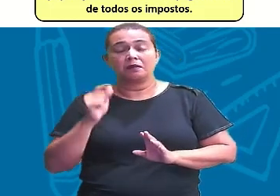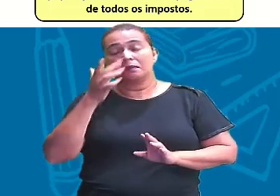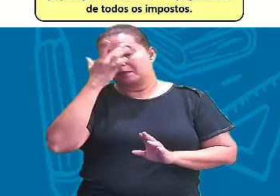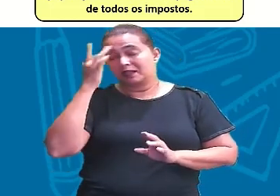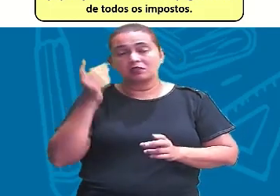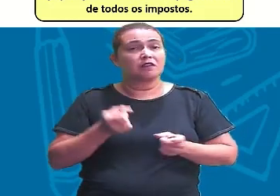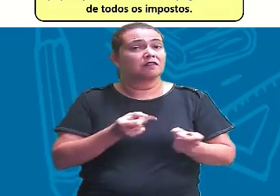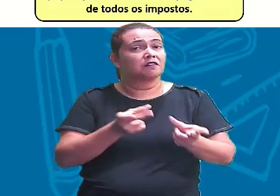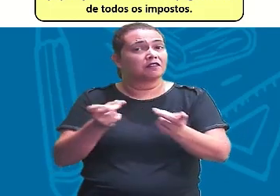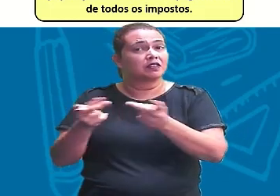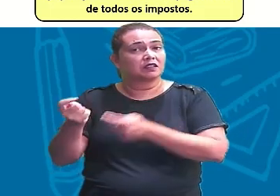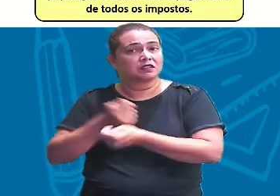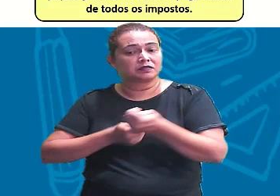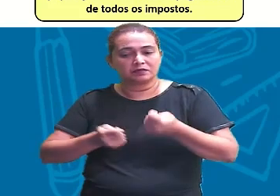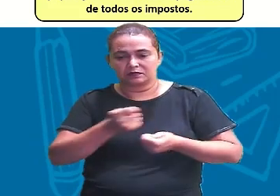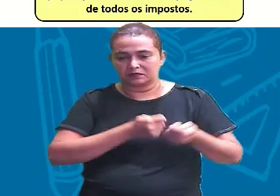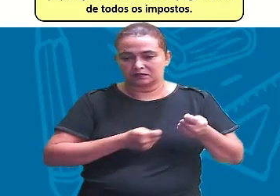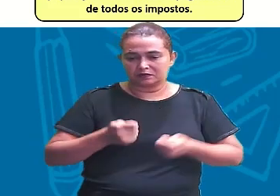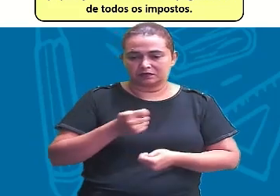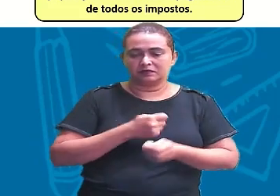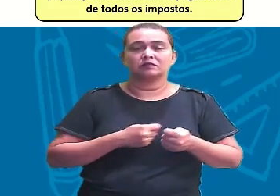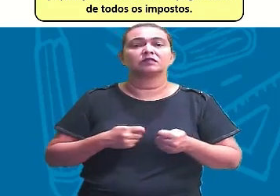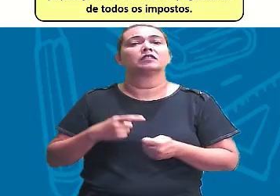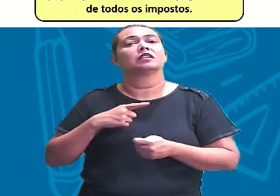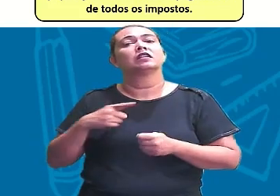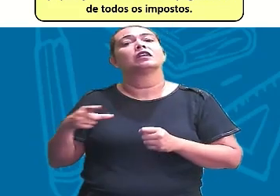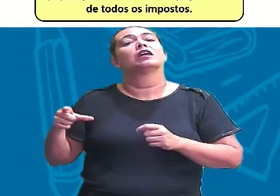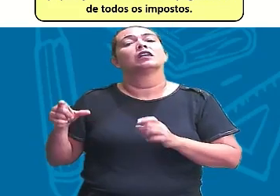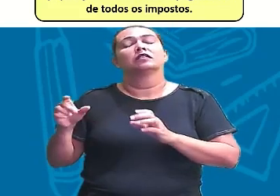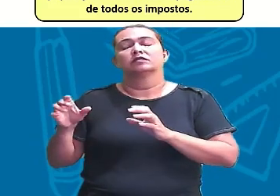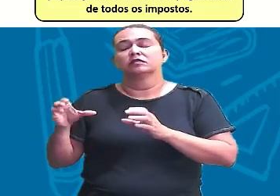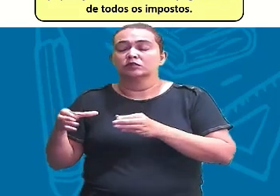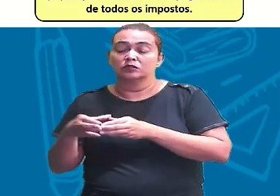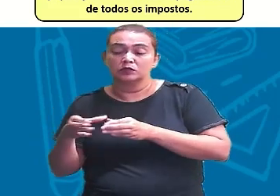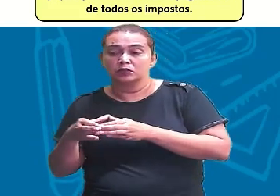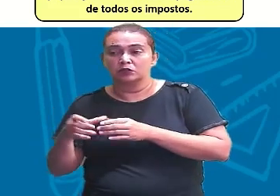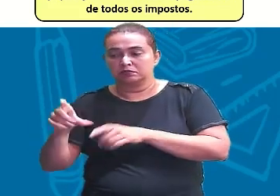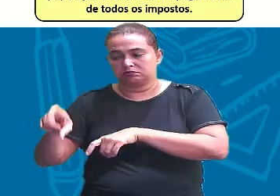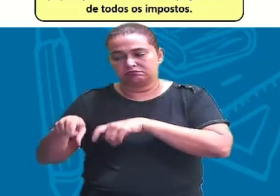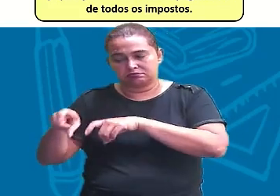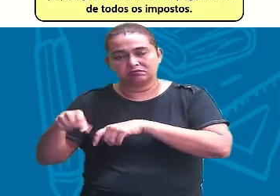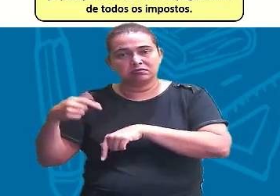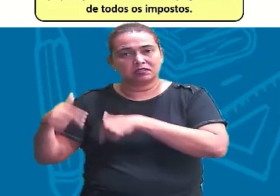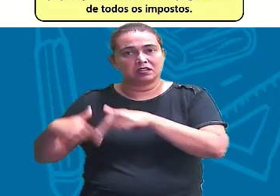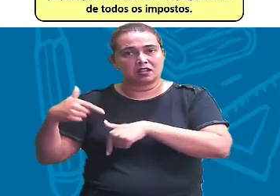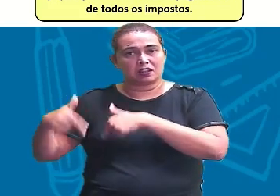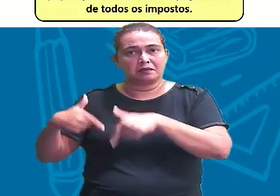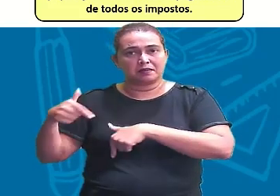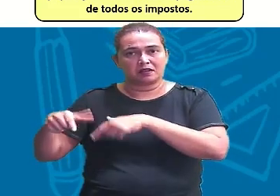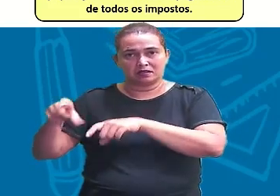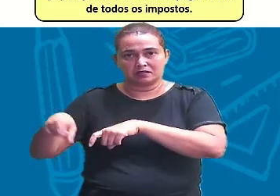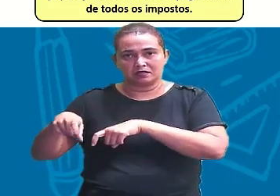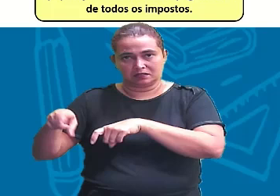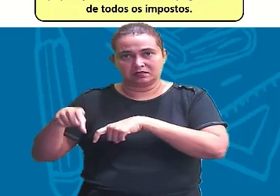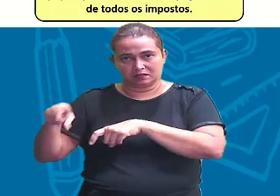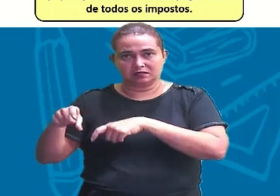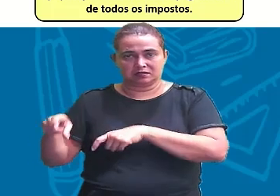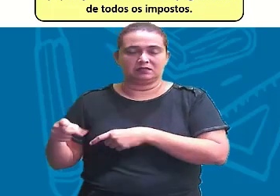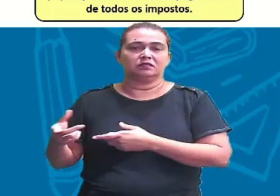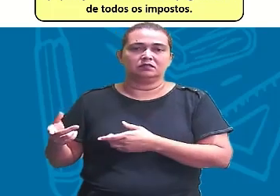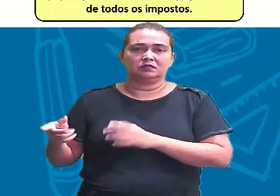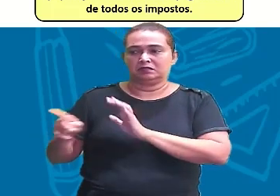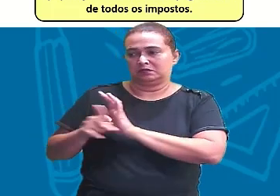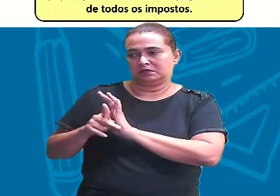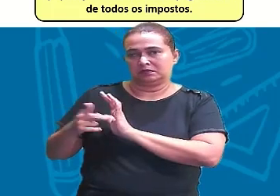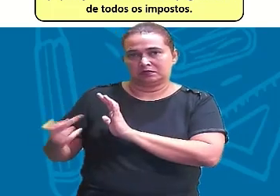comerciantes. Nós tínhamos os camponeses, que eram pessoas que trabalhavam nas terras da nobreza e